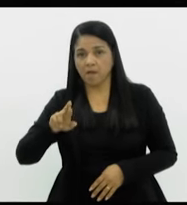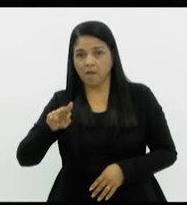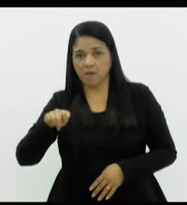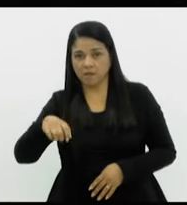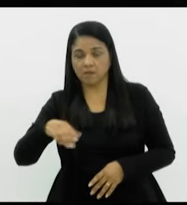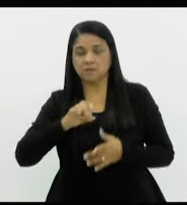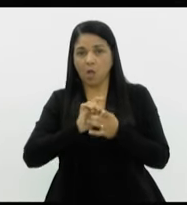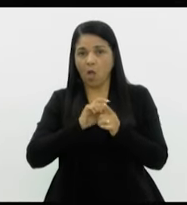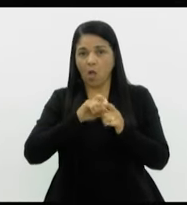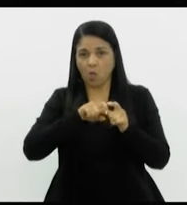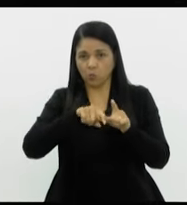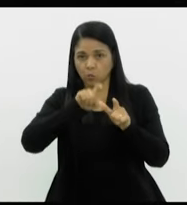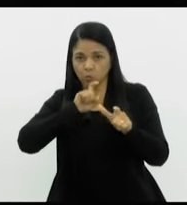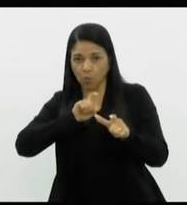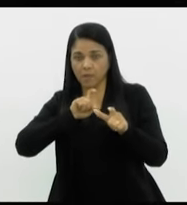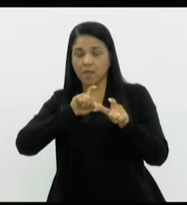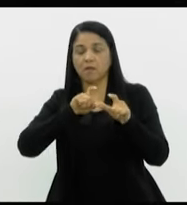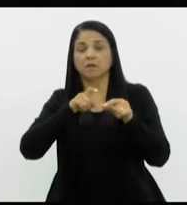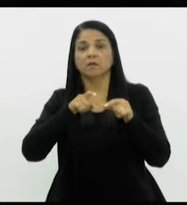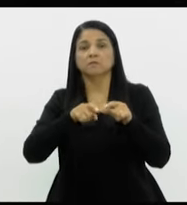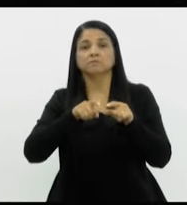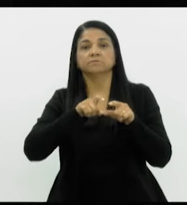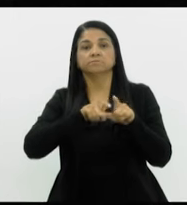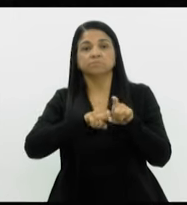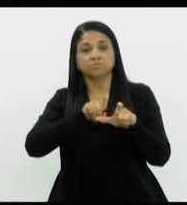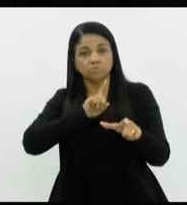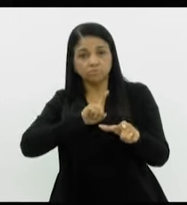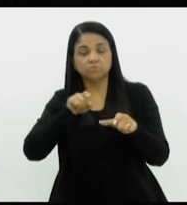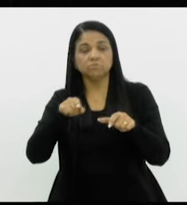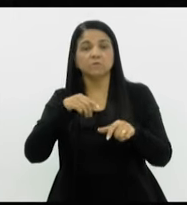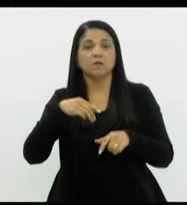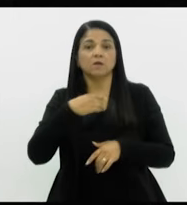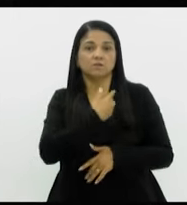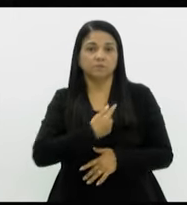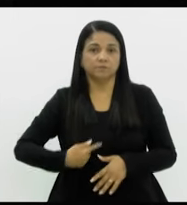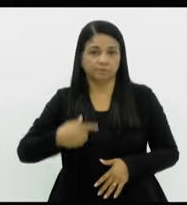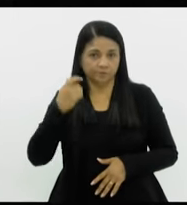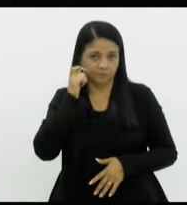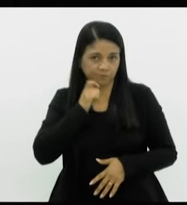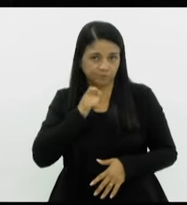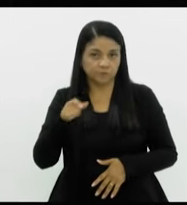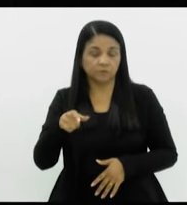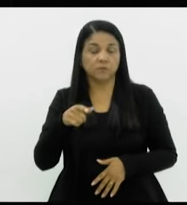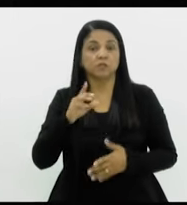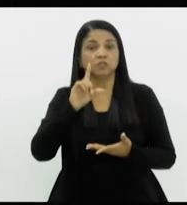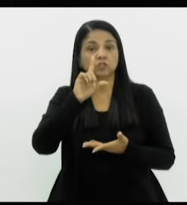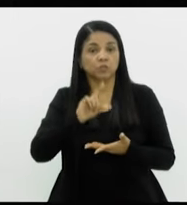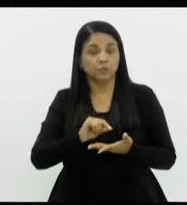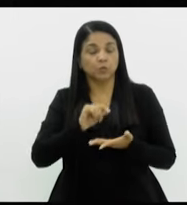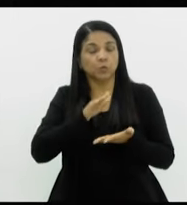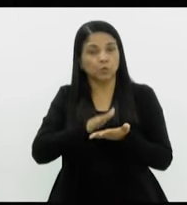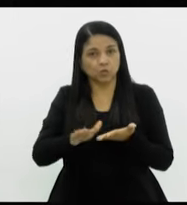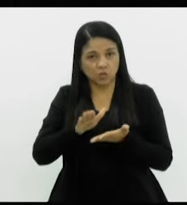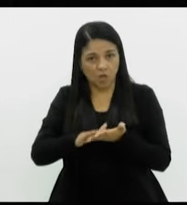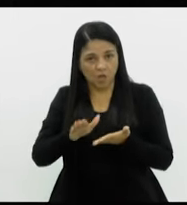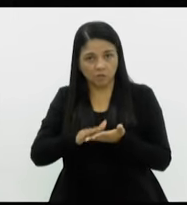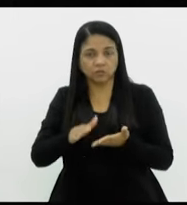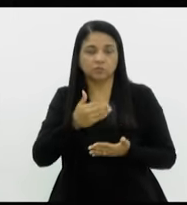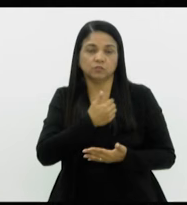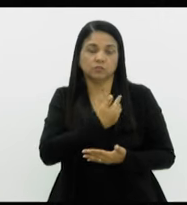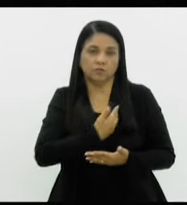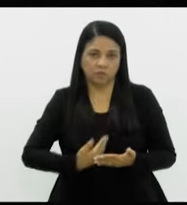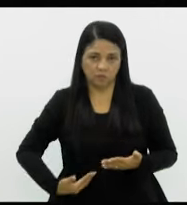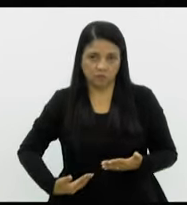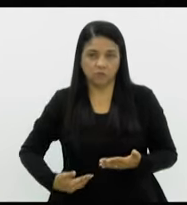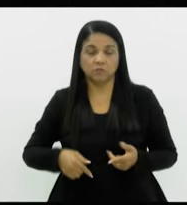de efetivação. E, com isso, vai diminuir os custos do governo do Estado, por conta que ele não